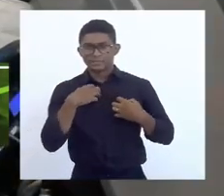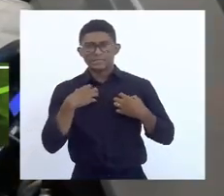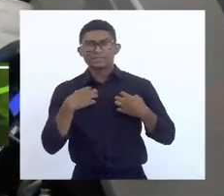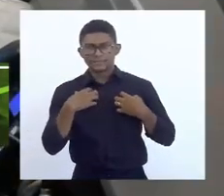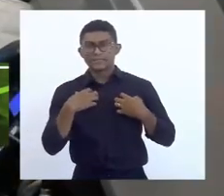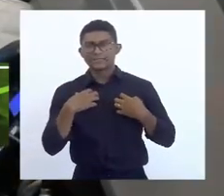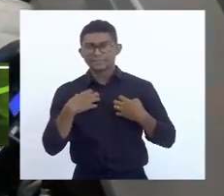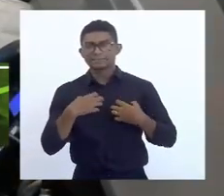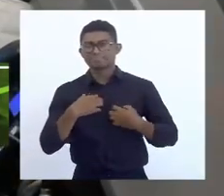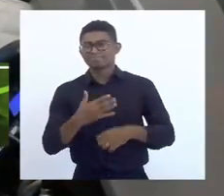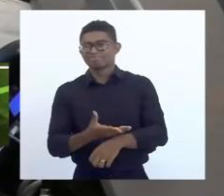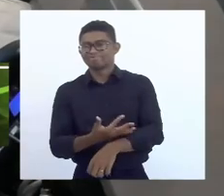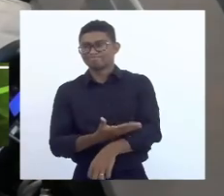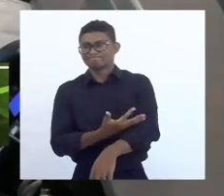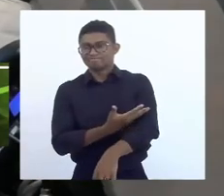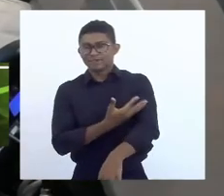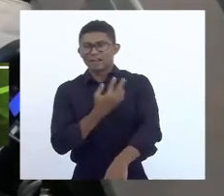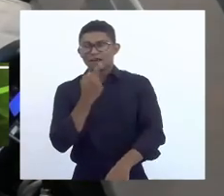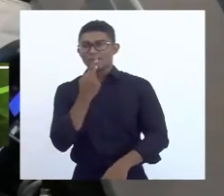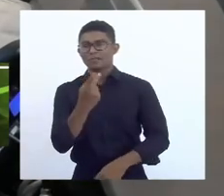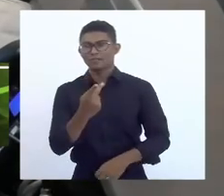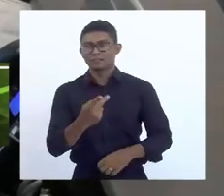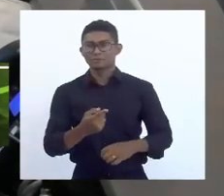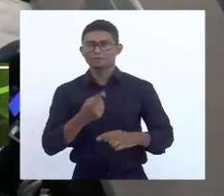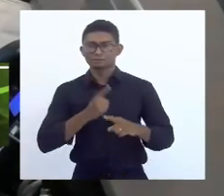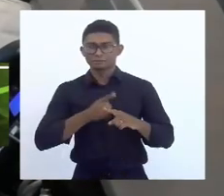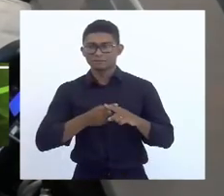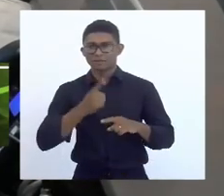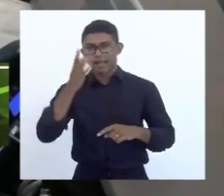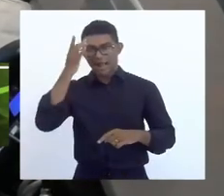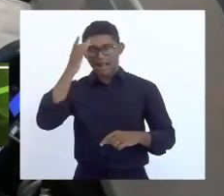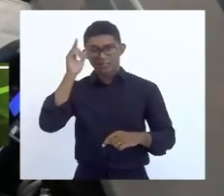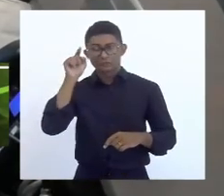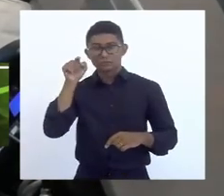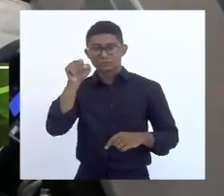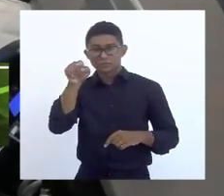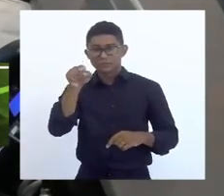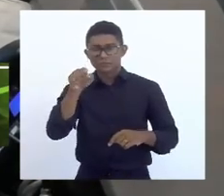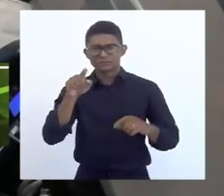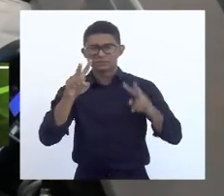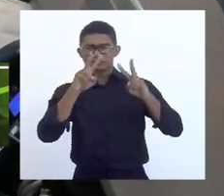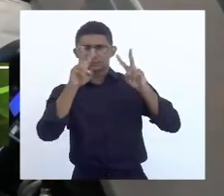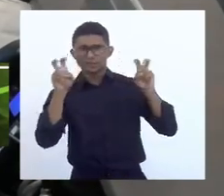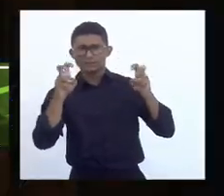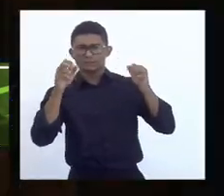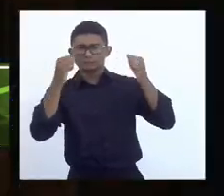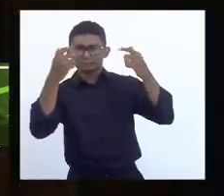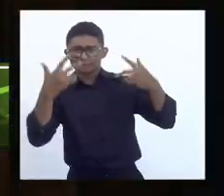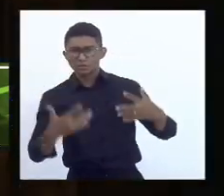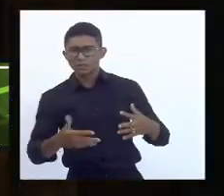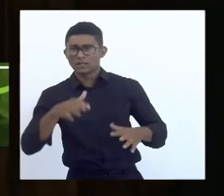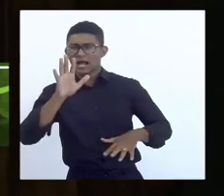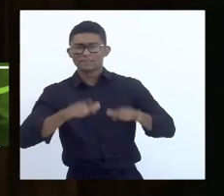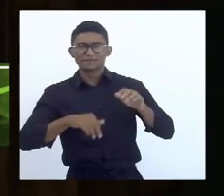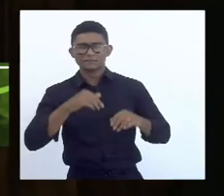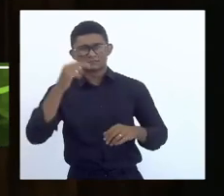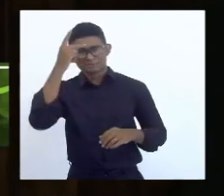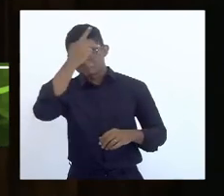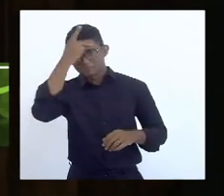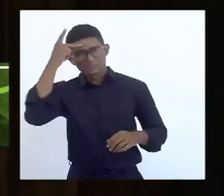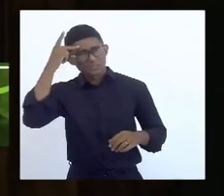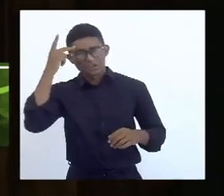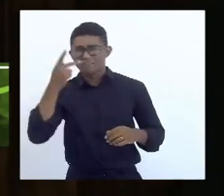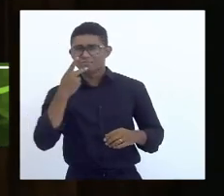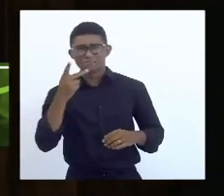sobre isso. Porque eu acho que você abordou um tema que não é falado, simples assim. Estando